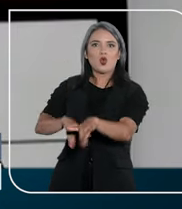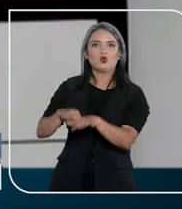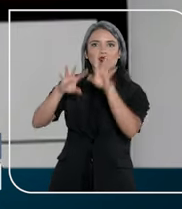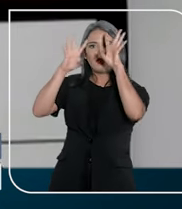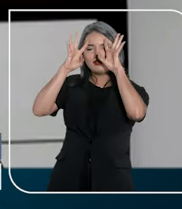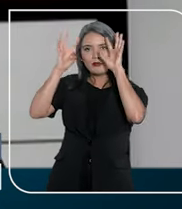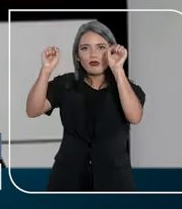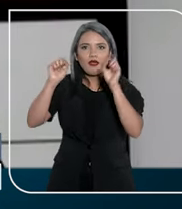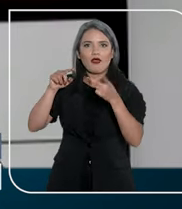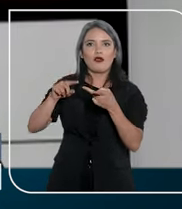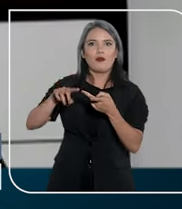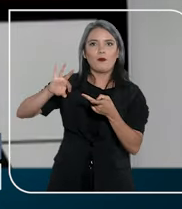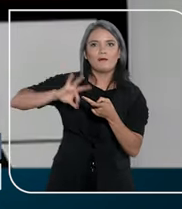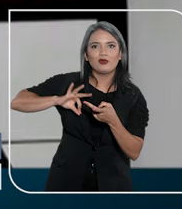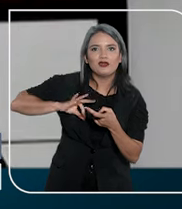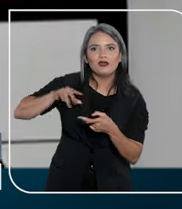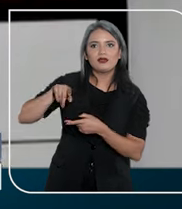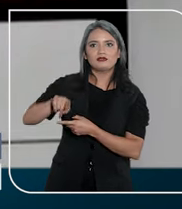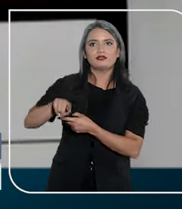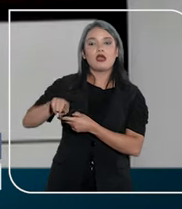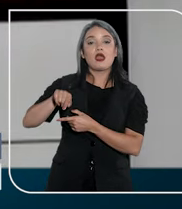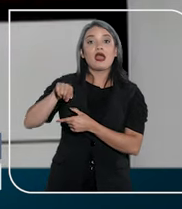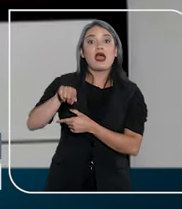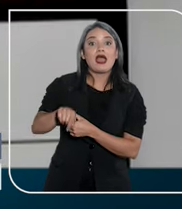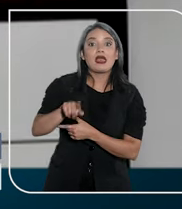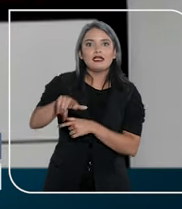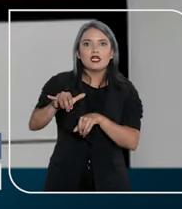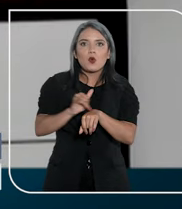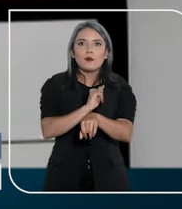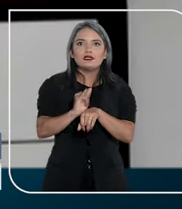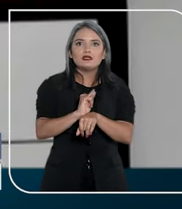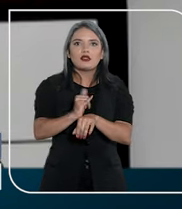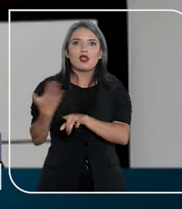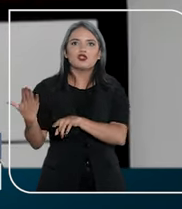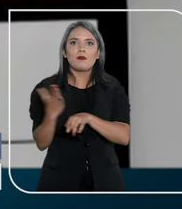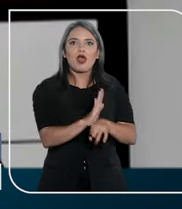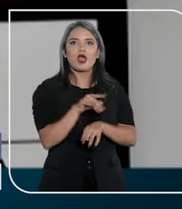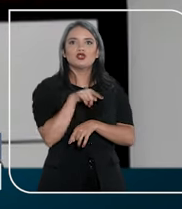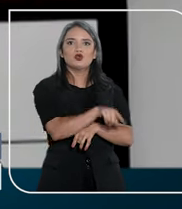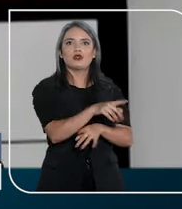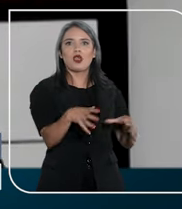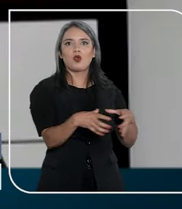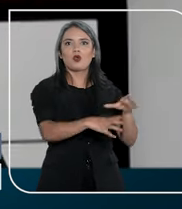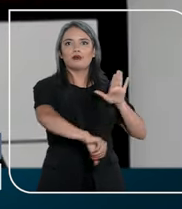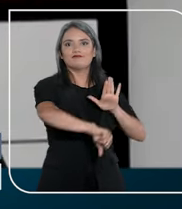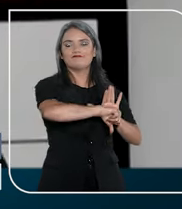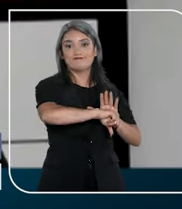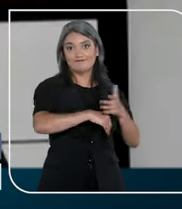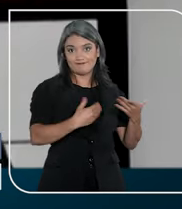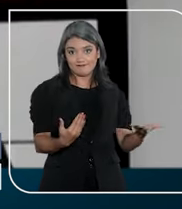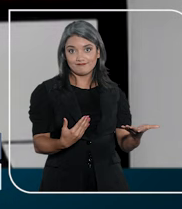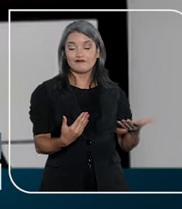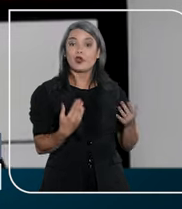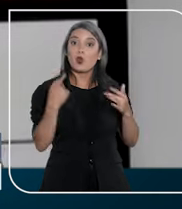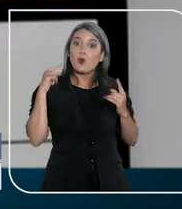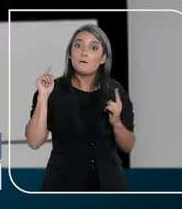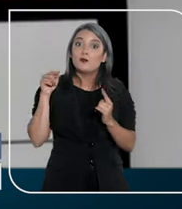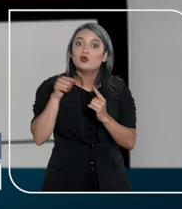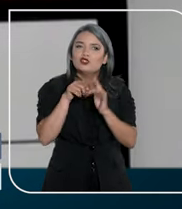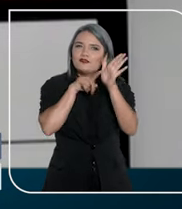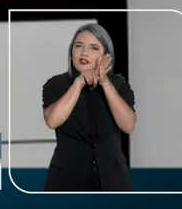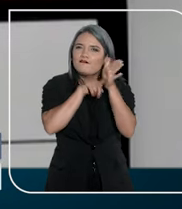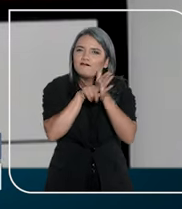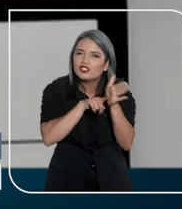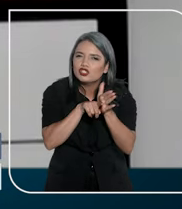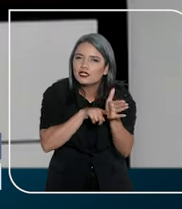forças policiais, e vão passar informação privilegiada. Então, o primeiro motivo da investigação social é proteger o